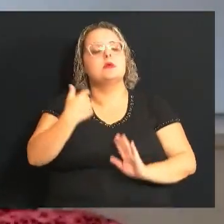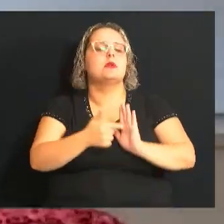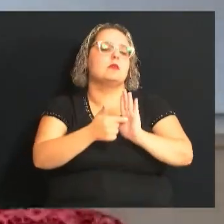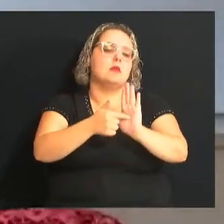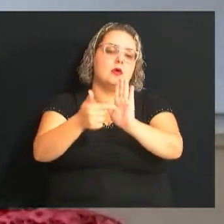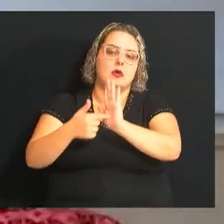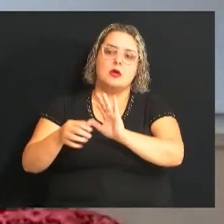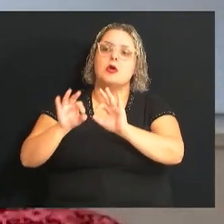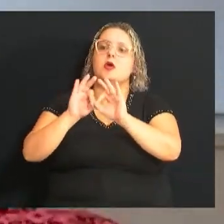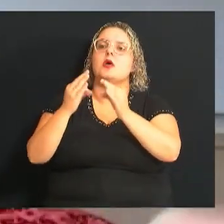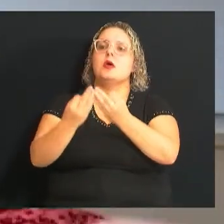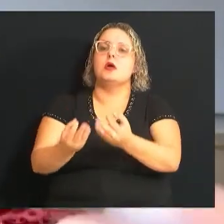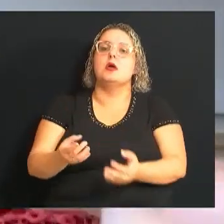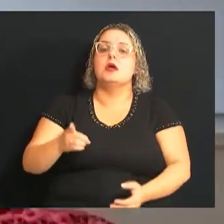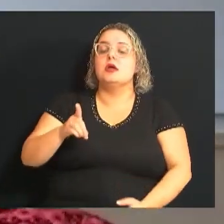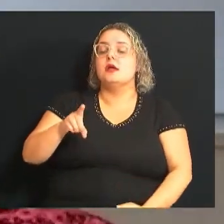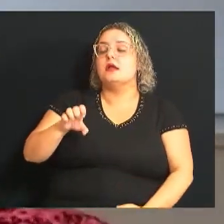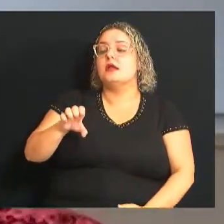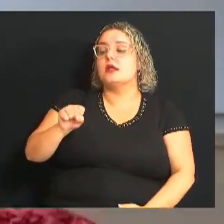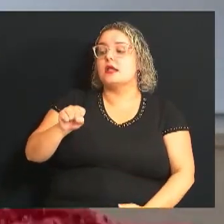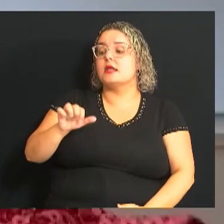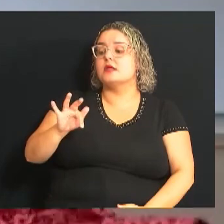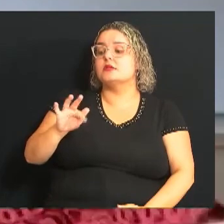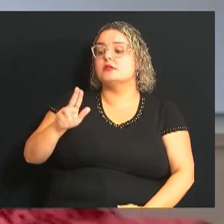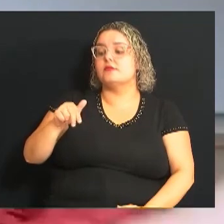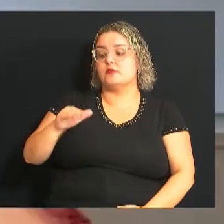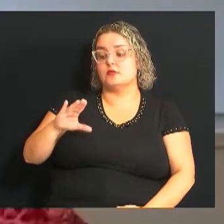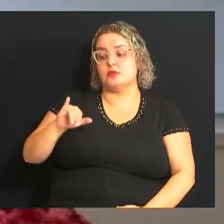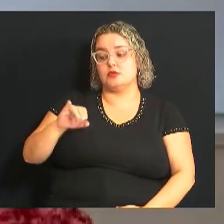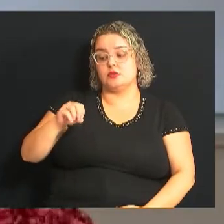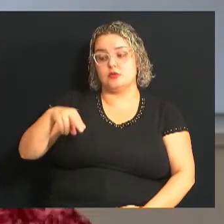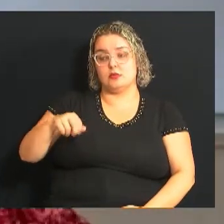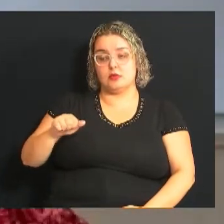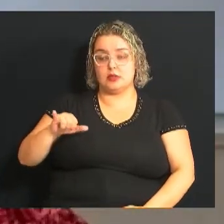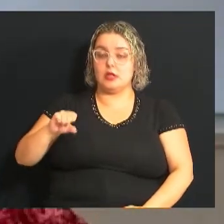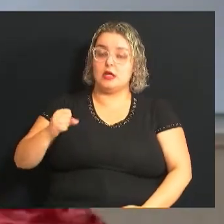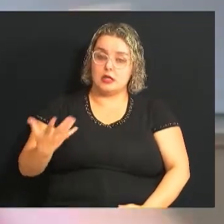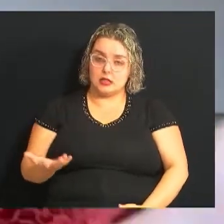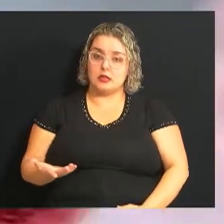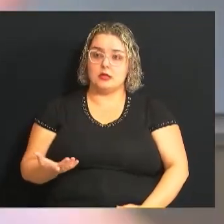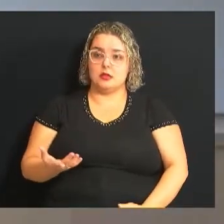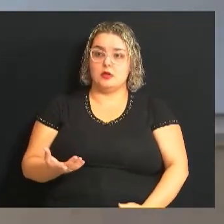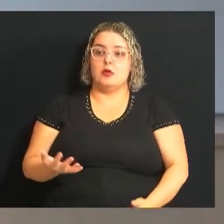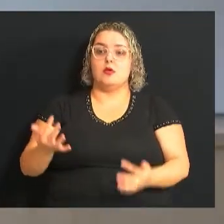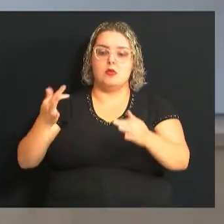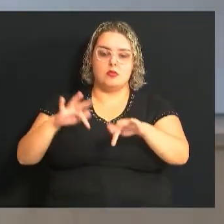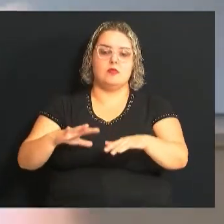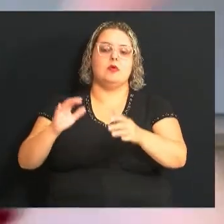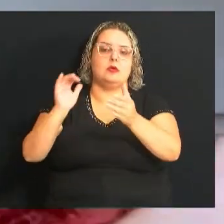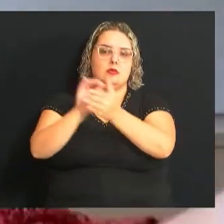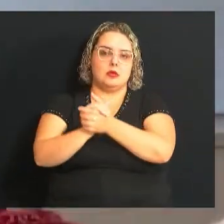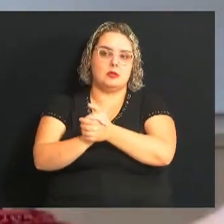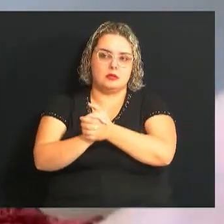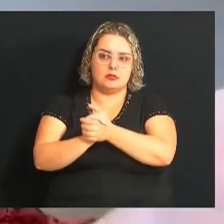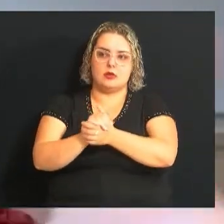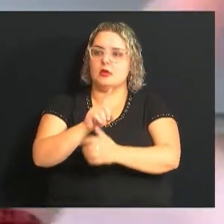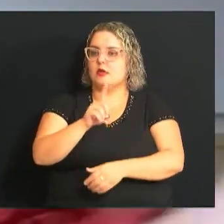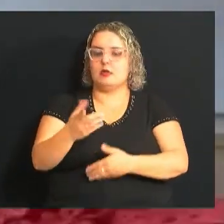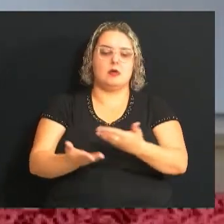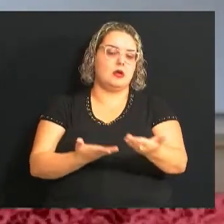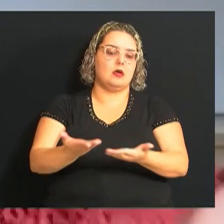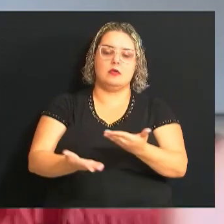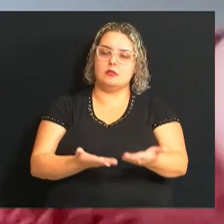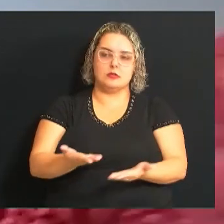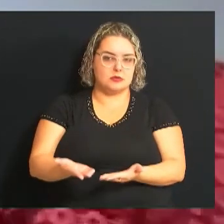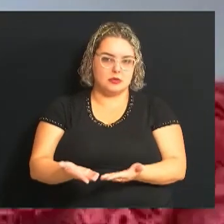ficando disfuncionais em função que o fim da conjugalidade dos pais não é cuidado e eles ficam com